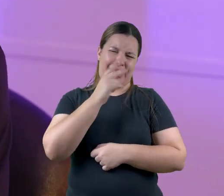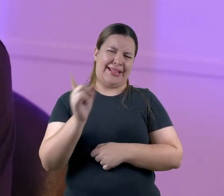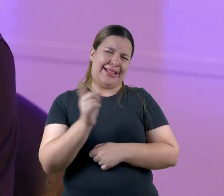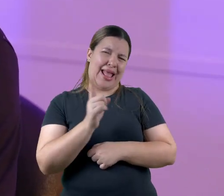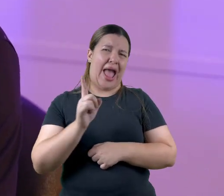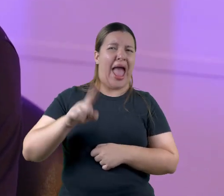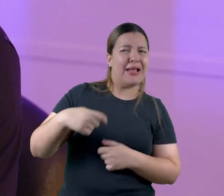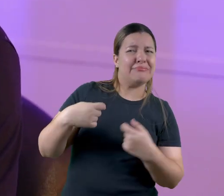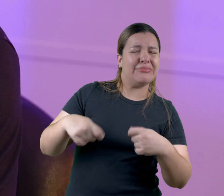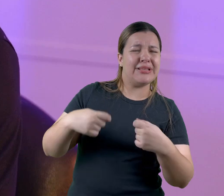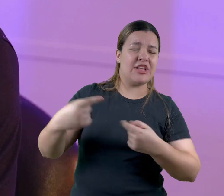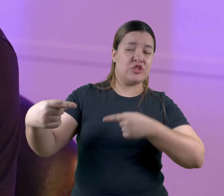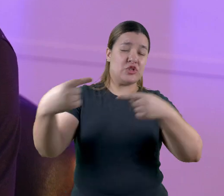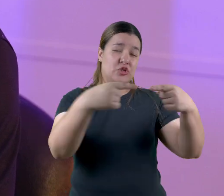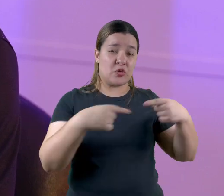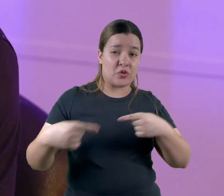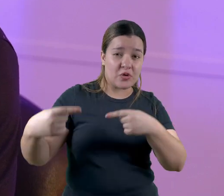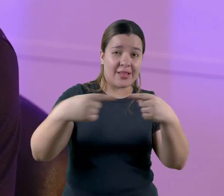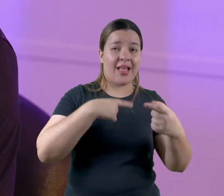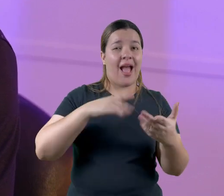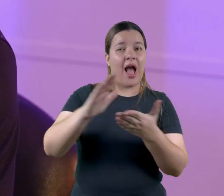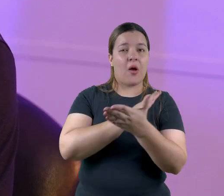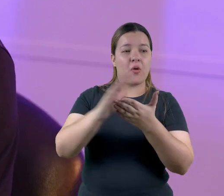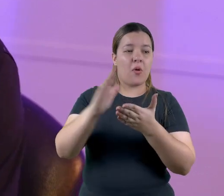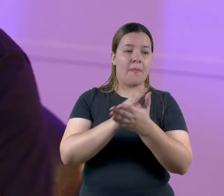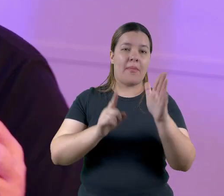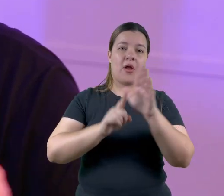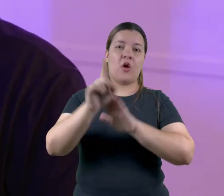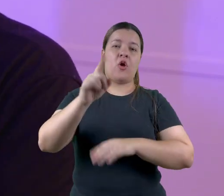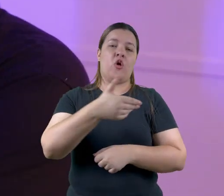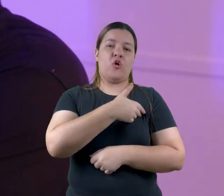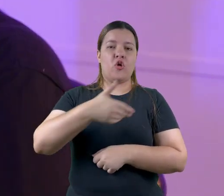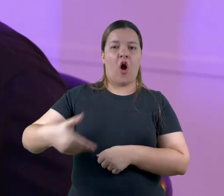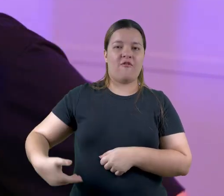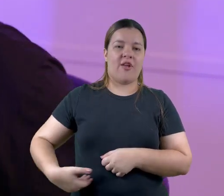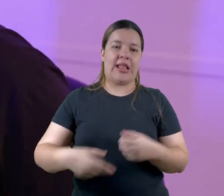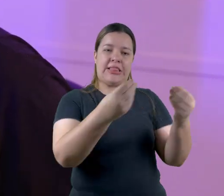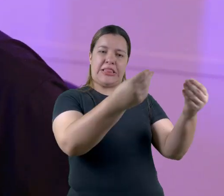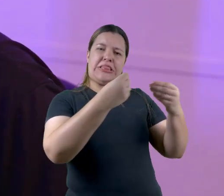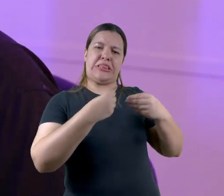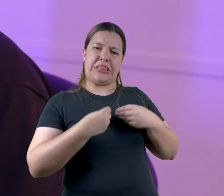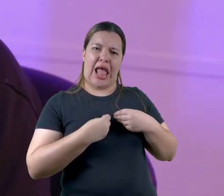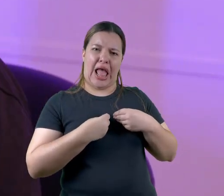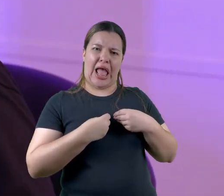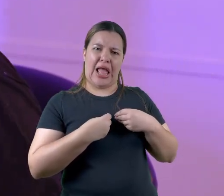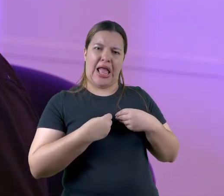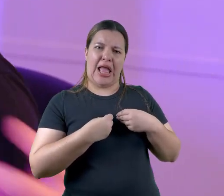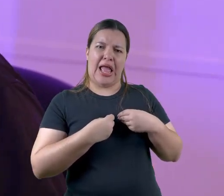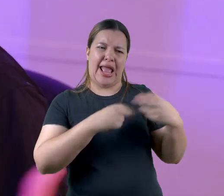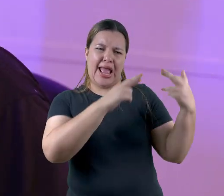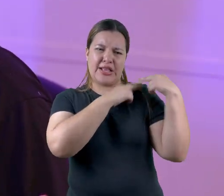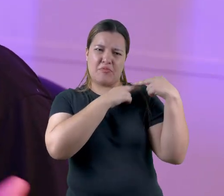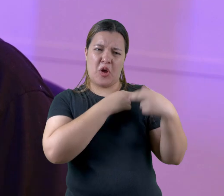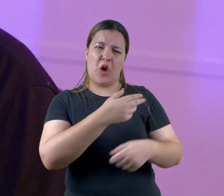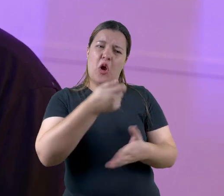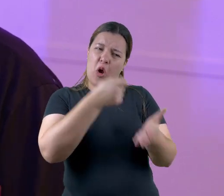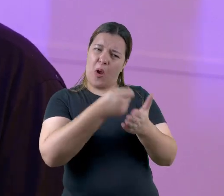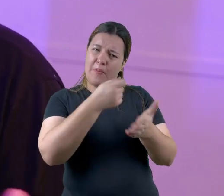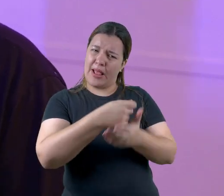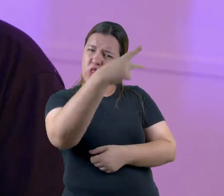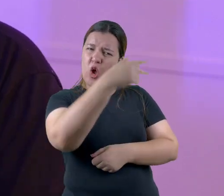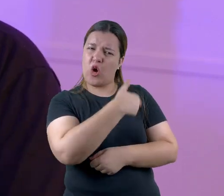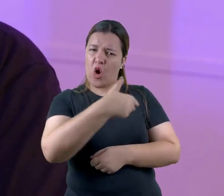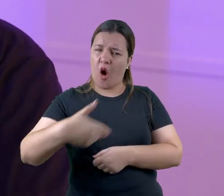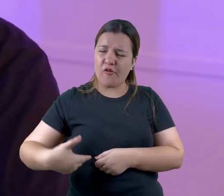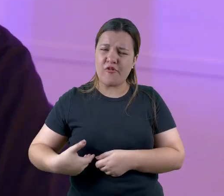sim eh tem algumas pessoas questionando pô os governos estão passando para as empresas uma obrigação que eles não cumprem tem tem